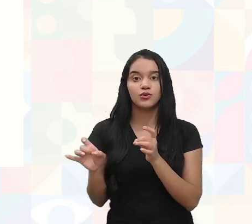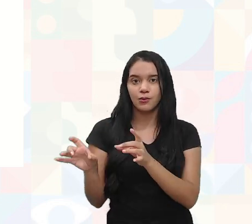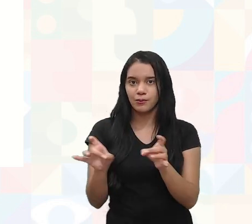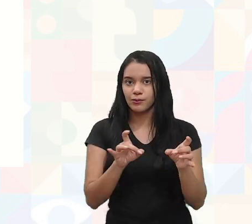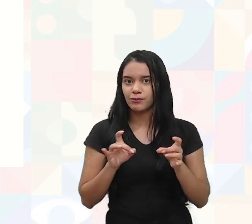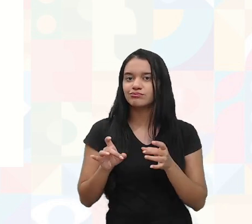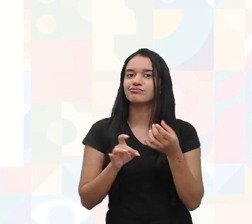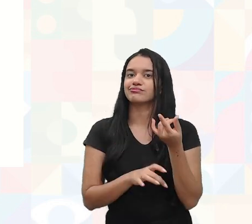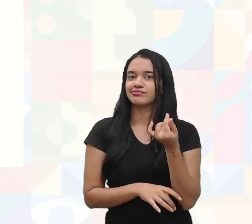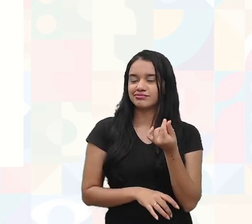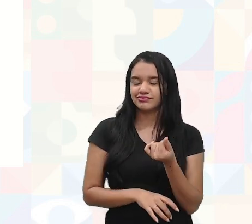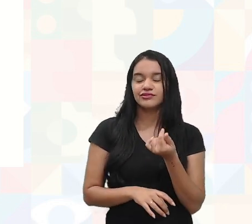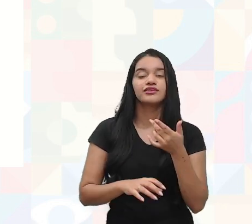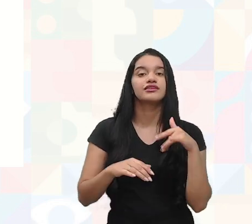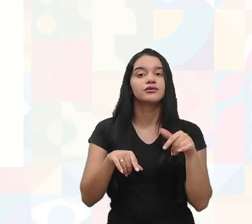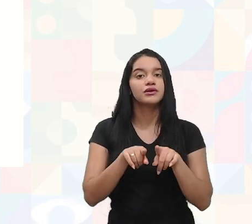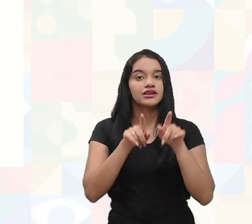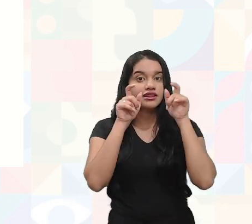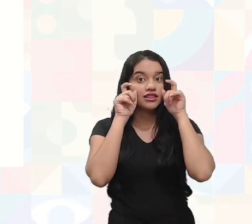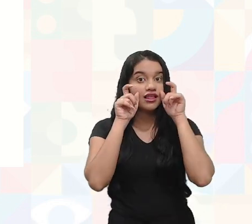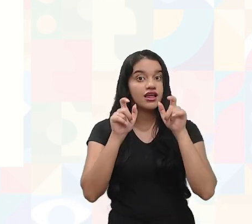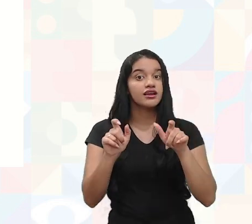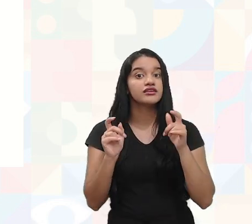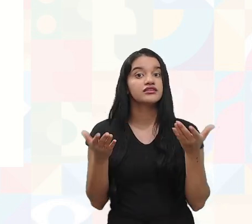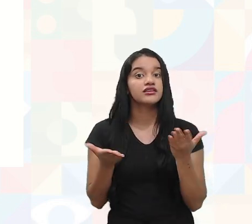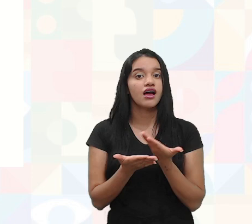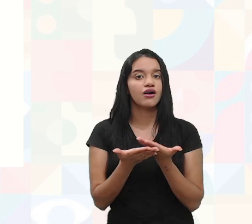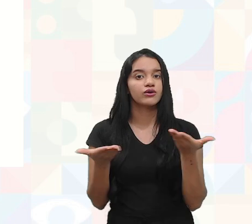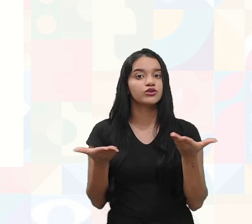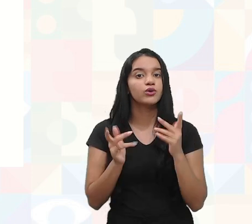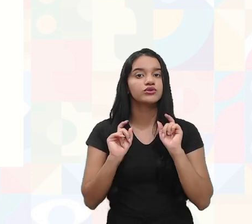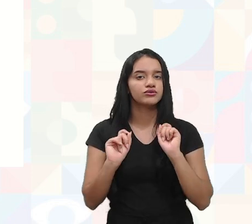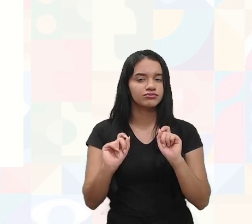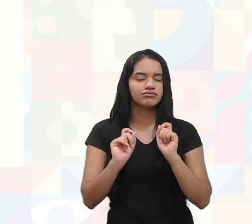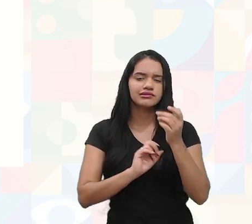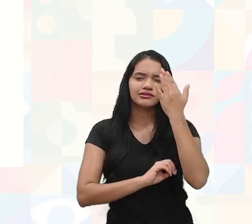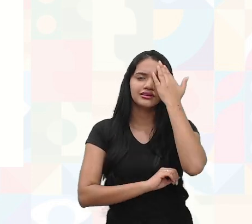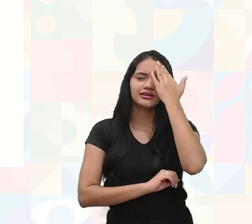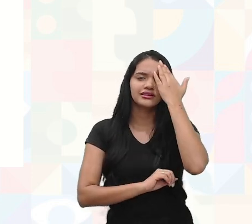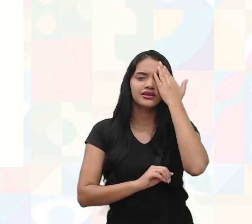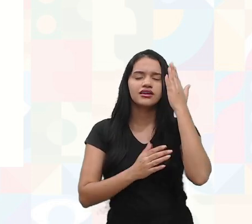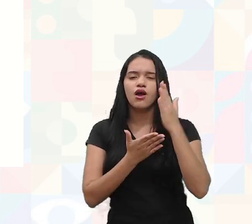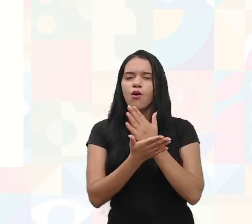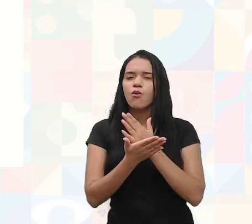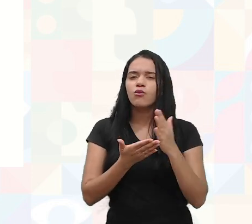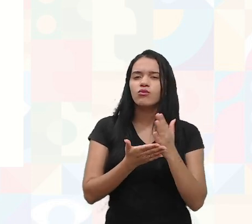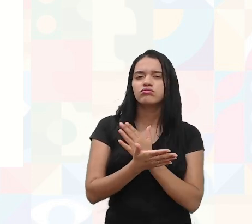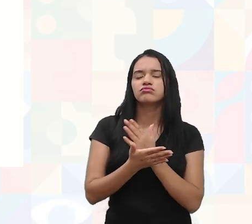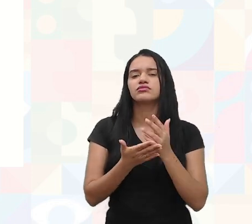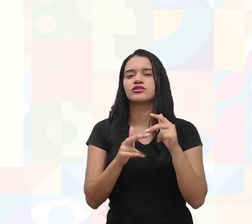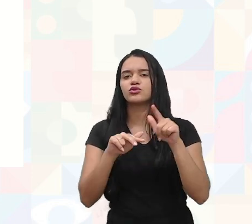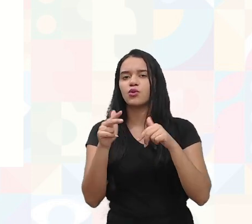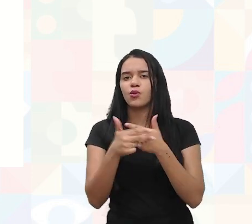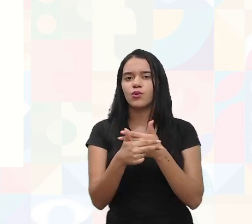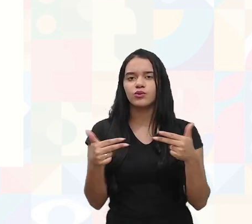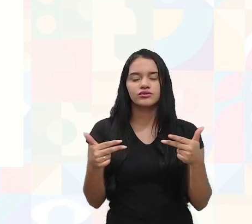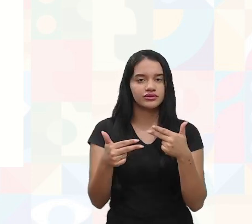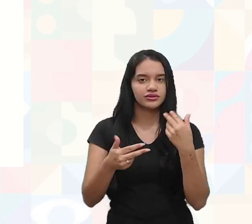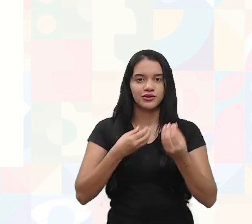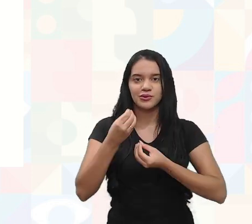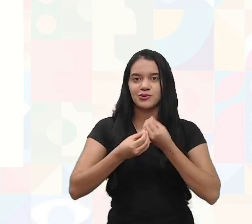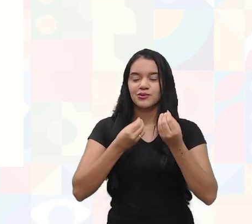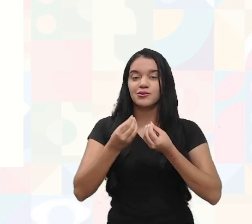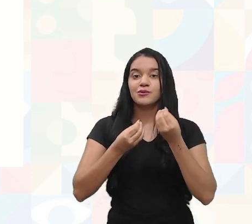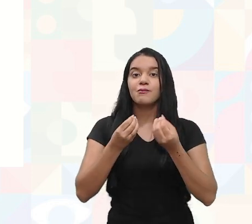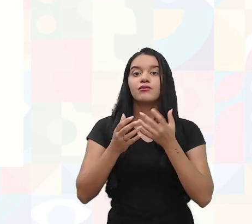Então, o nosso interesse com a aula de hoje é entender algumas noções, sobre como fortalecer uma